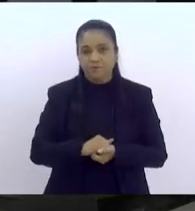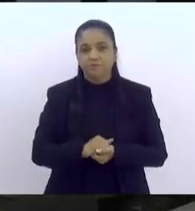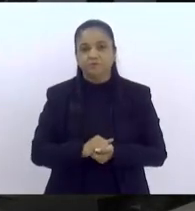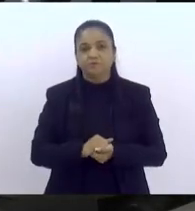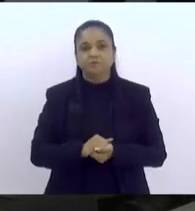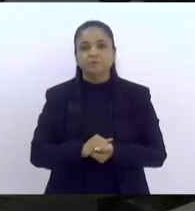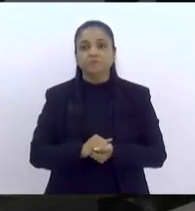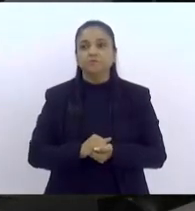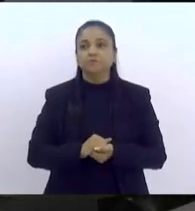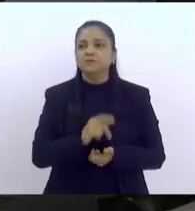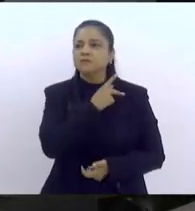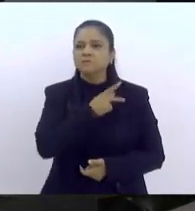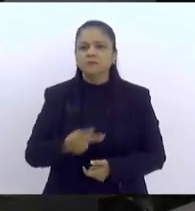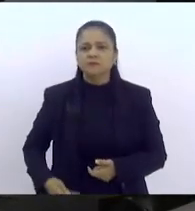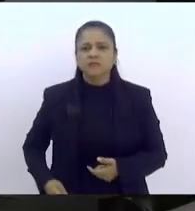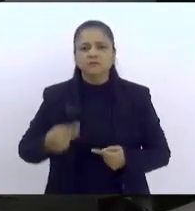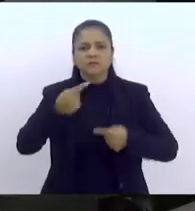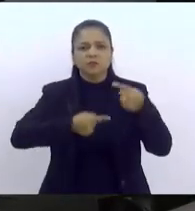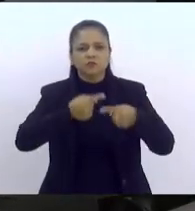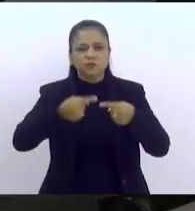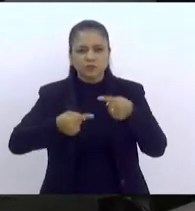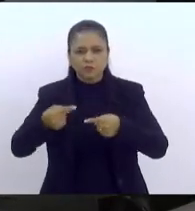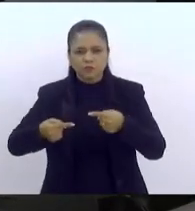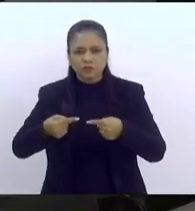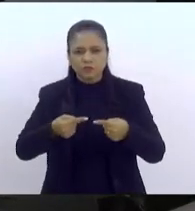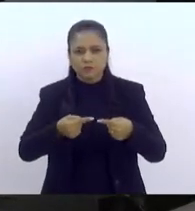Presidente, para discutir.